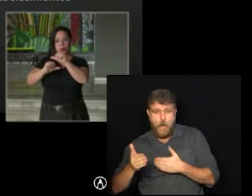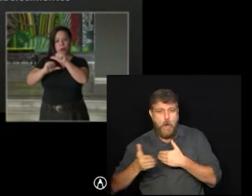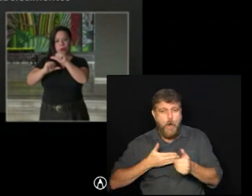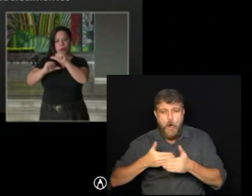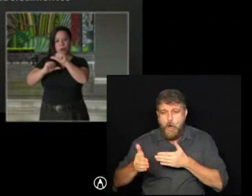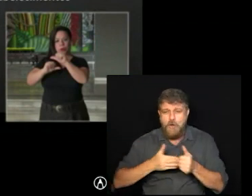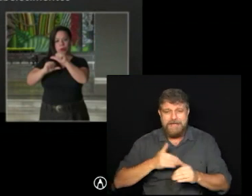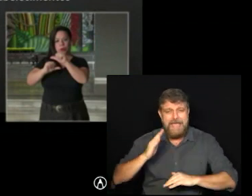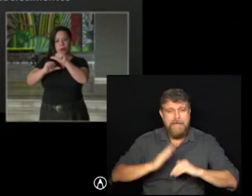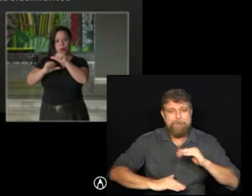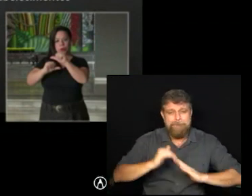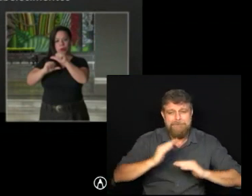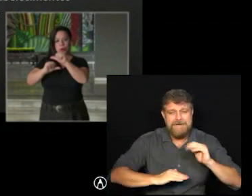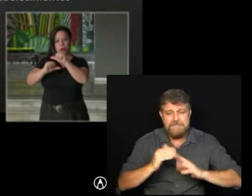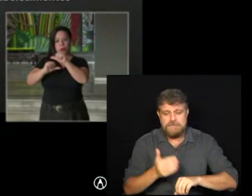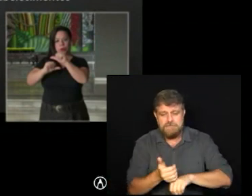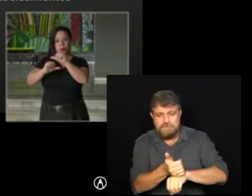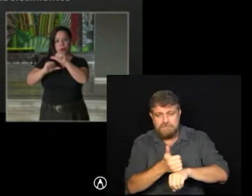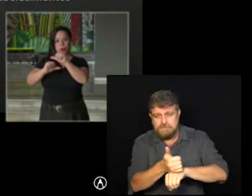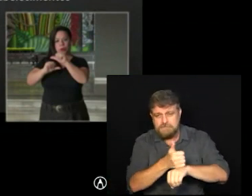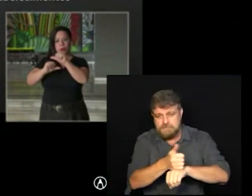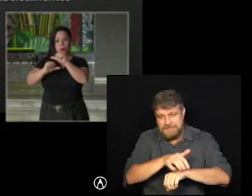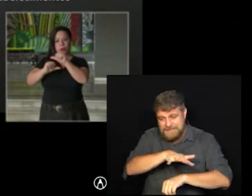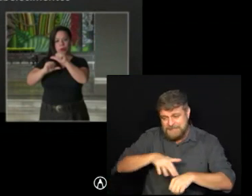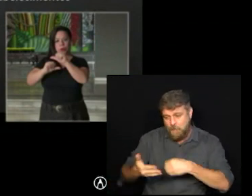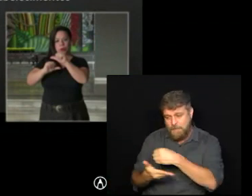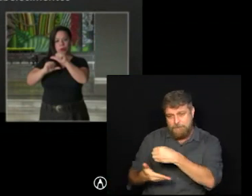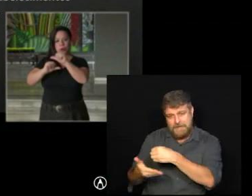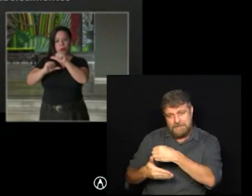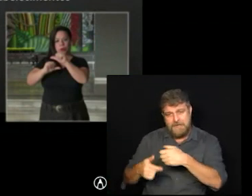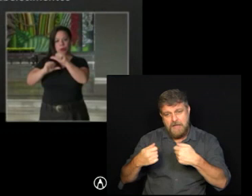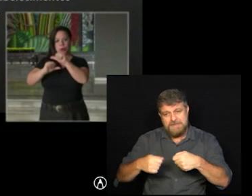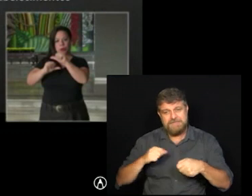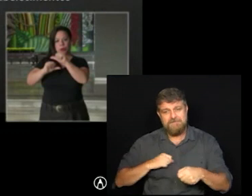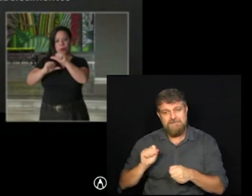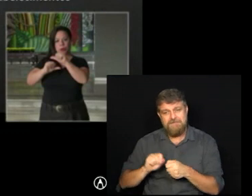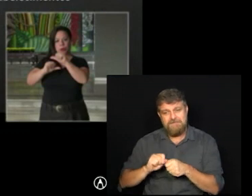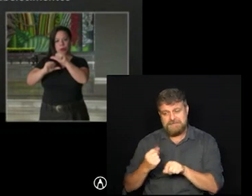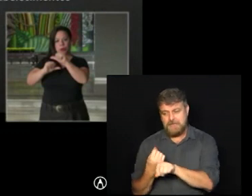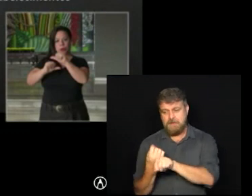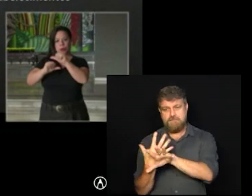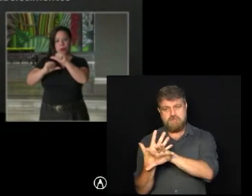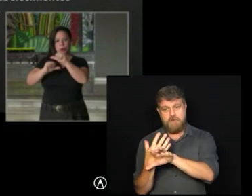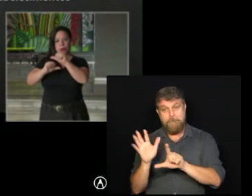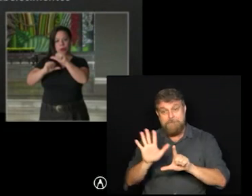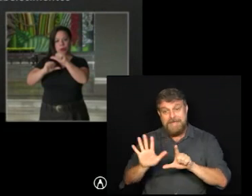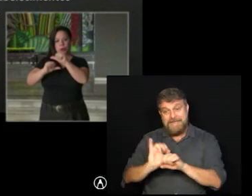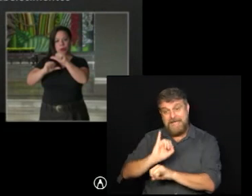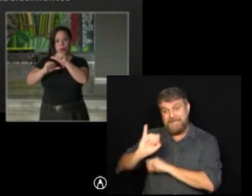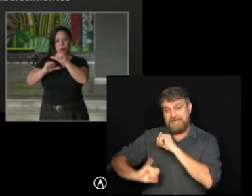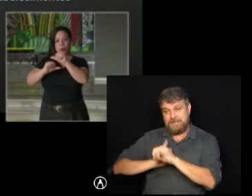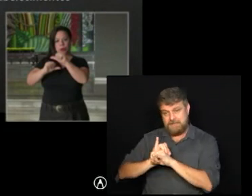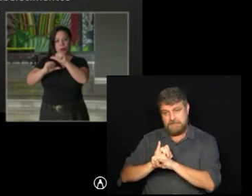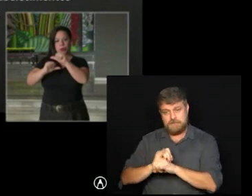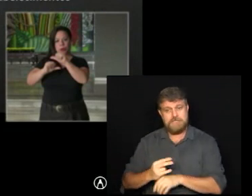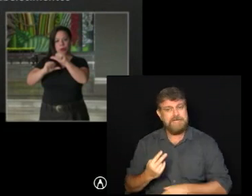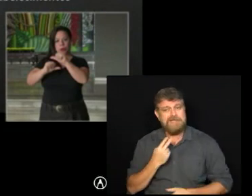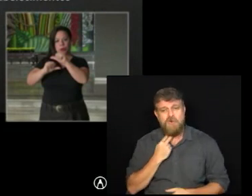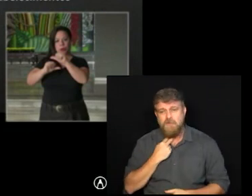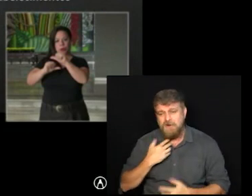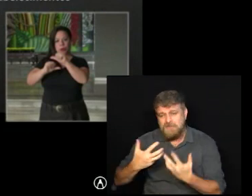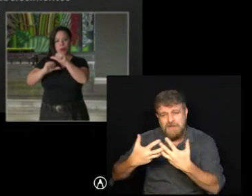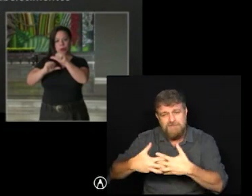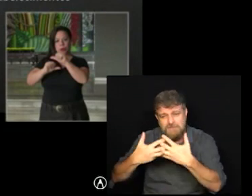qualquer atividade, desde que o setor não seja essencial, precisa fazer o teletrabalho. E não está autorizada